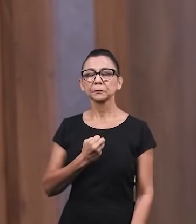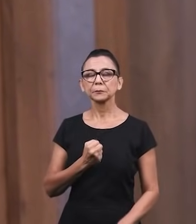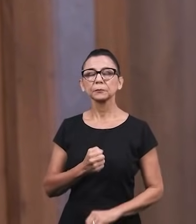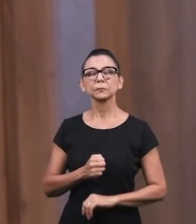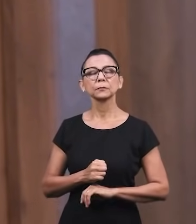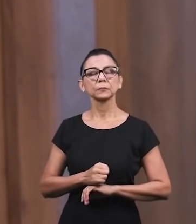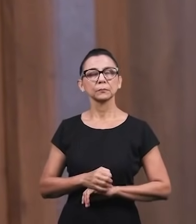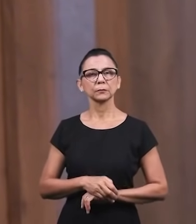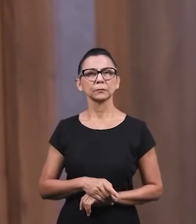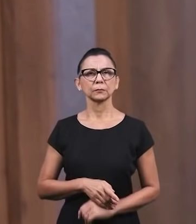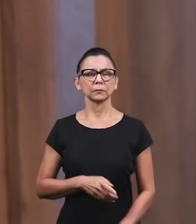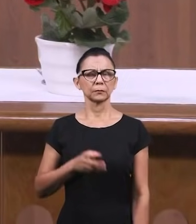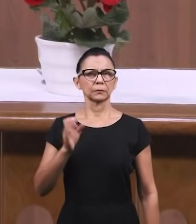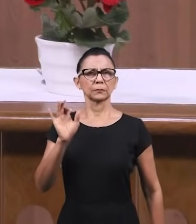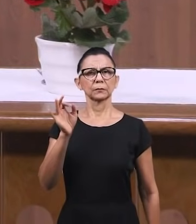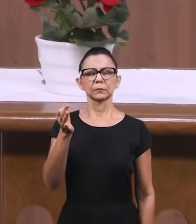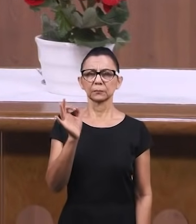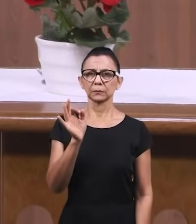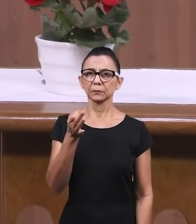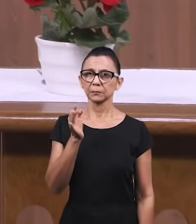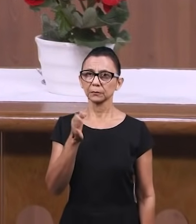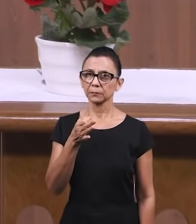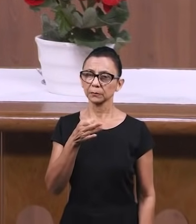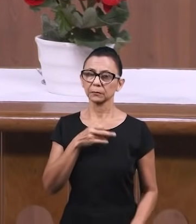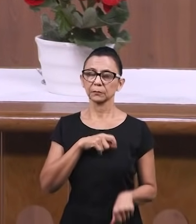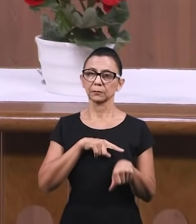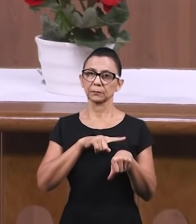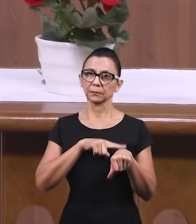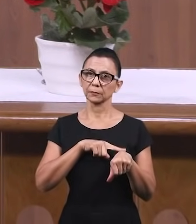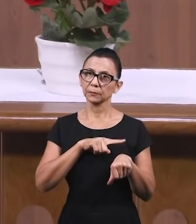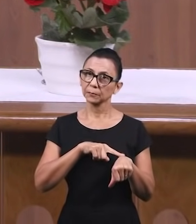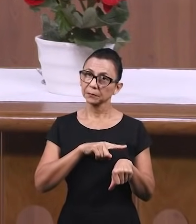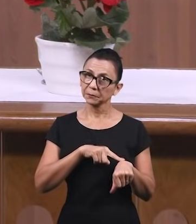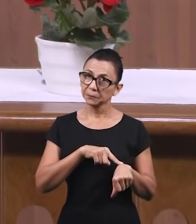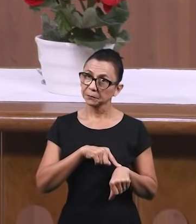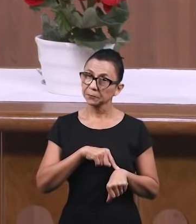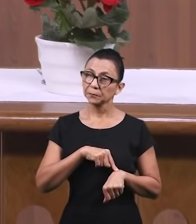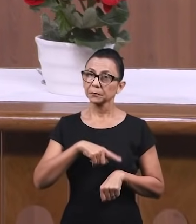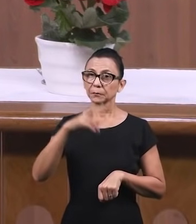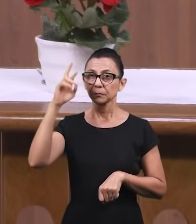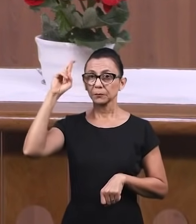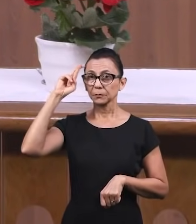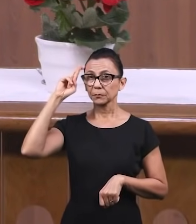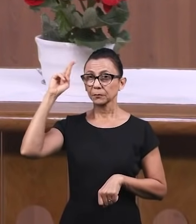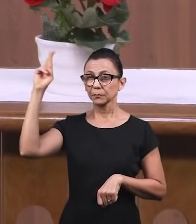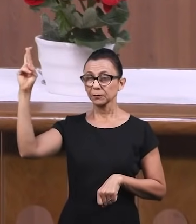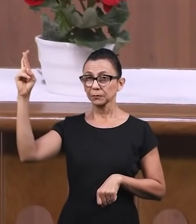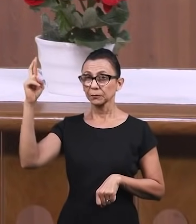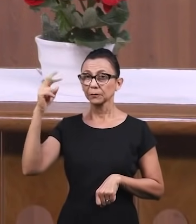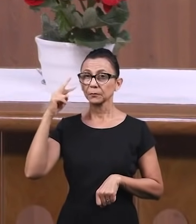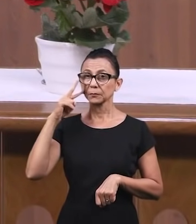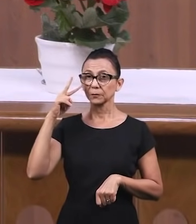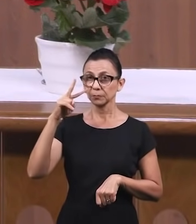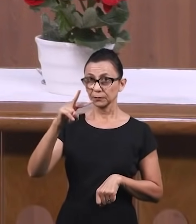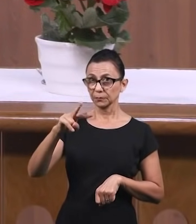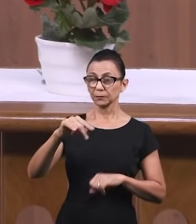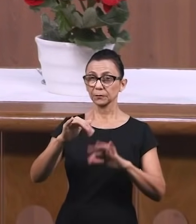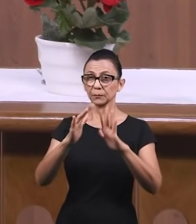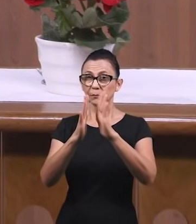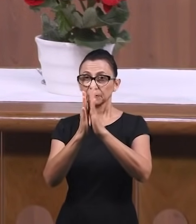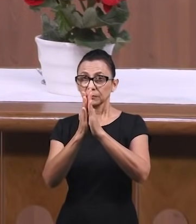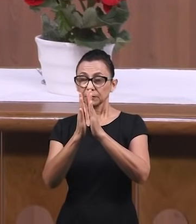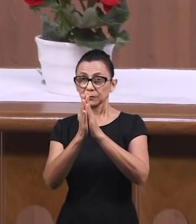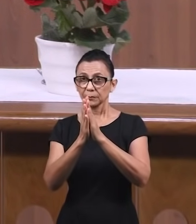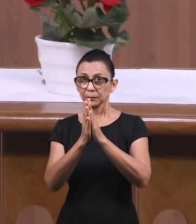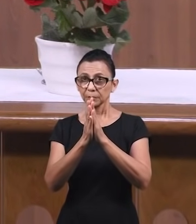salvação. E eu tenho certeza que neste momento o Senhor já vê a súplica